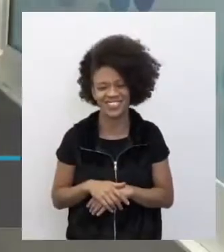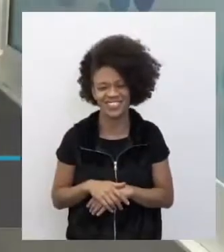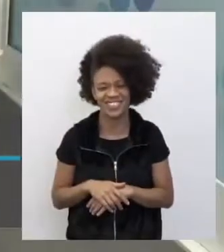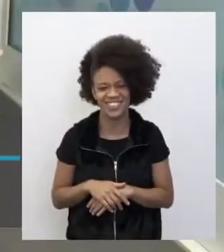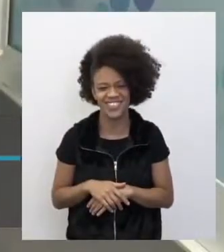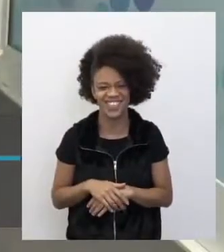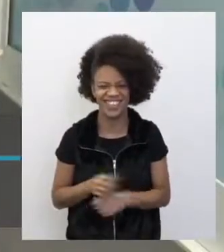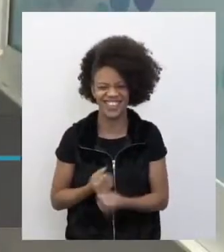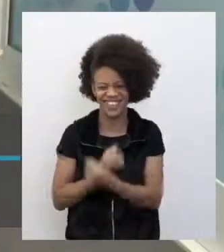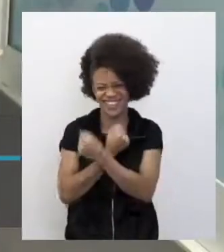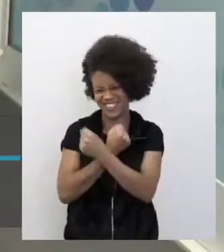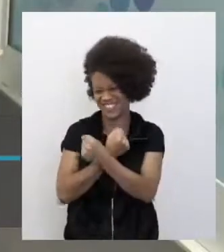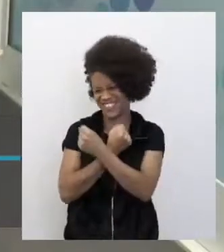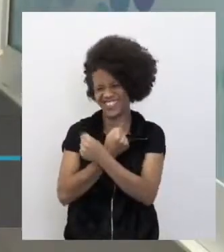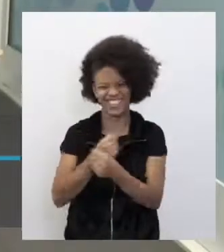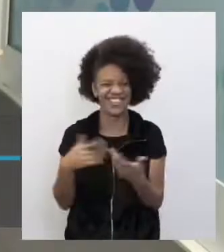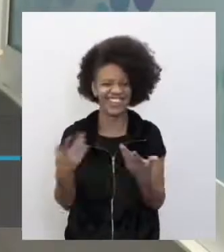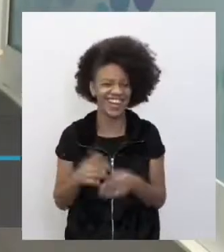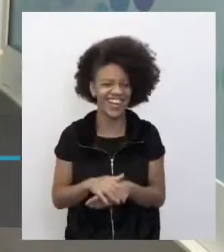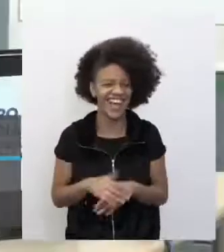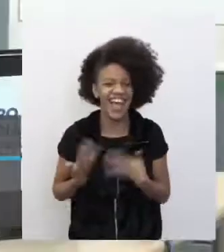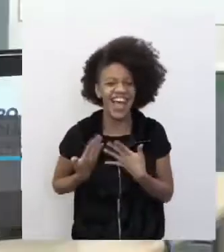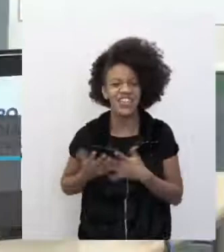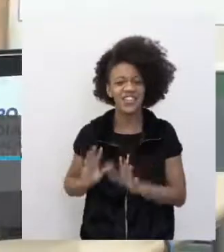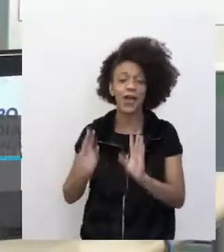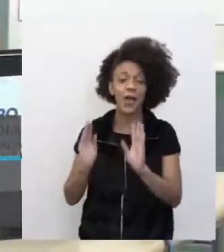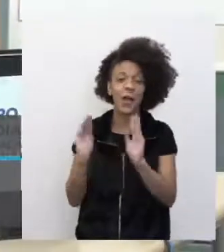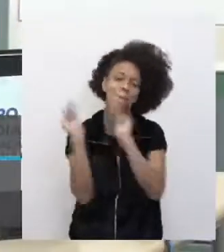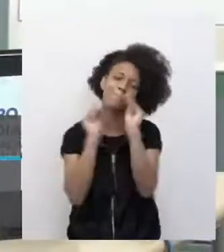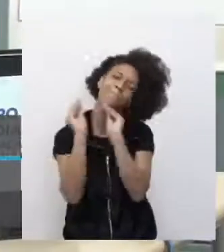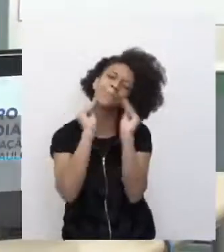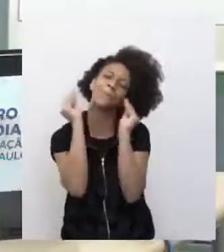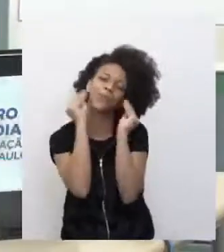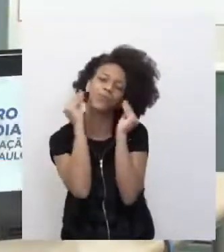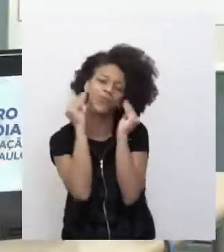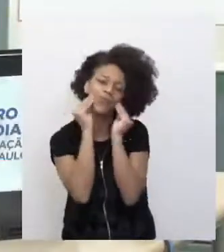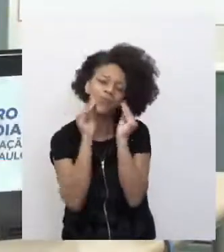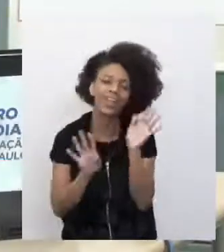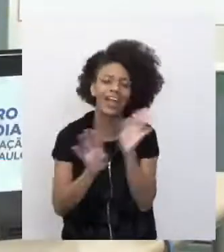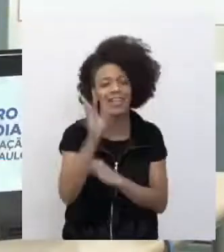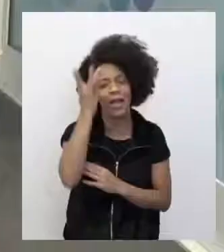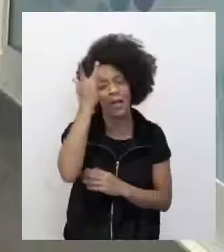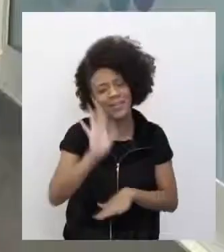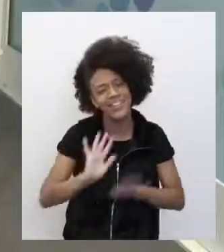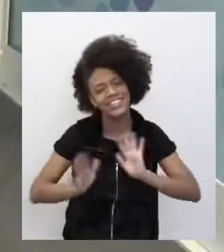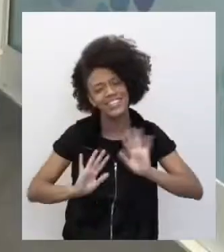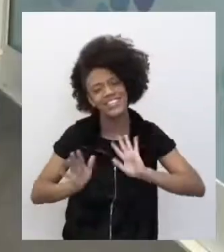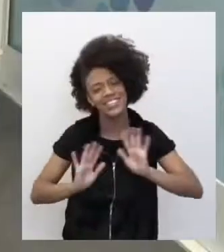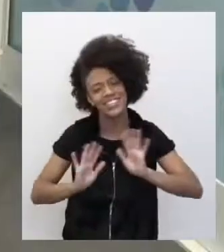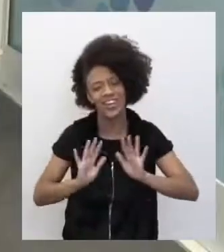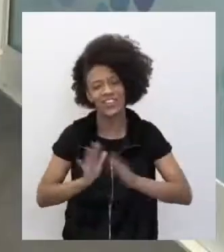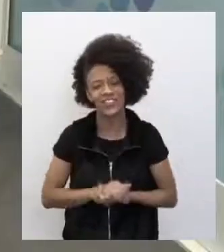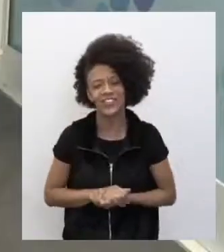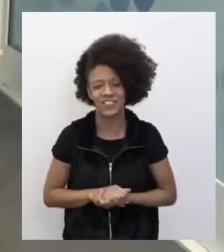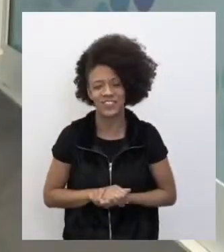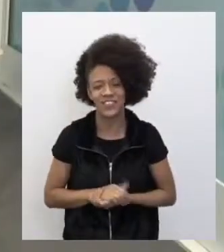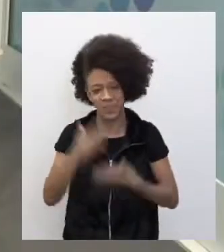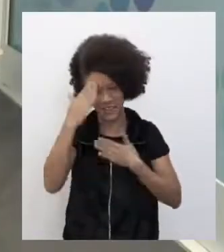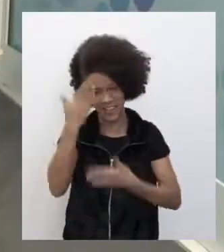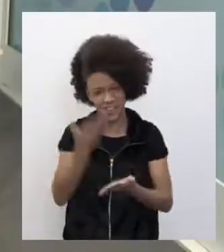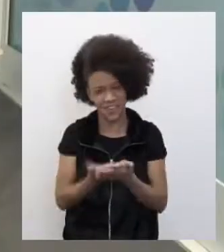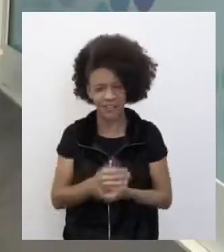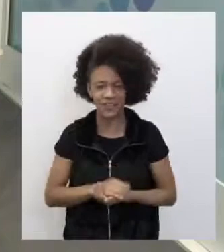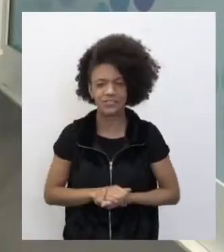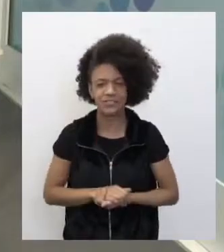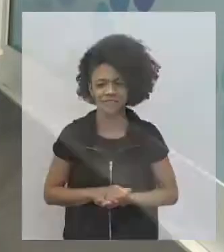parceiraço. Ele não quer mais nada, mas ó, até amanhã no ano. Obrigada pela aula.